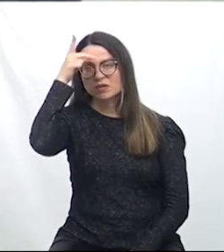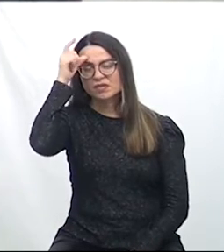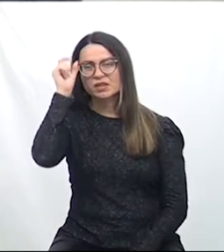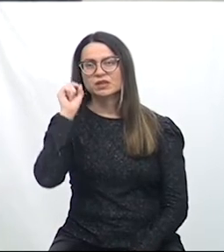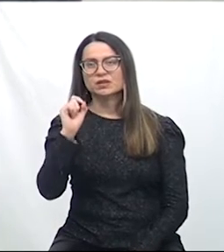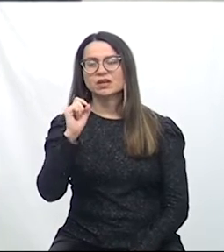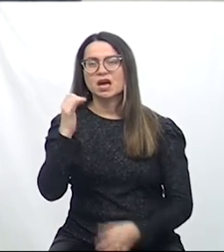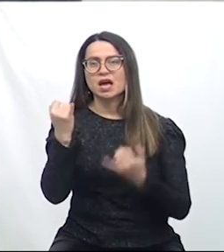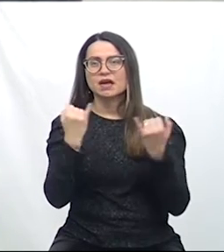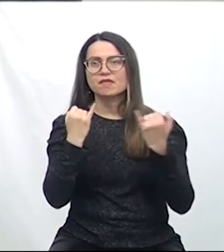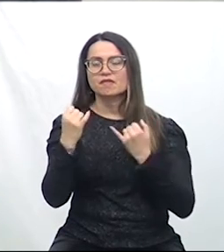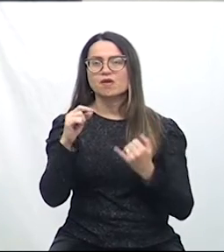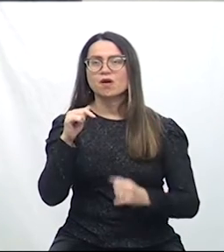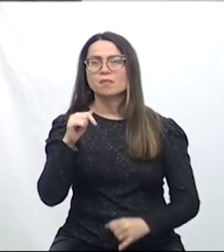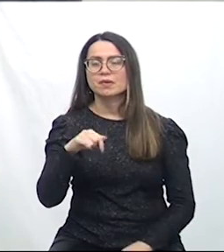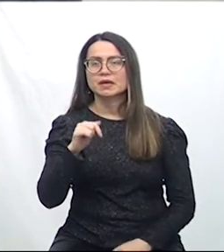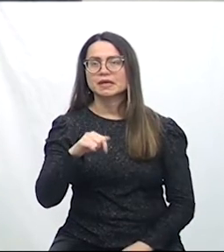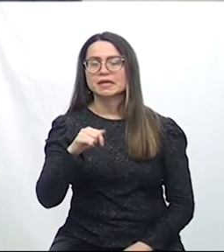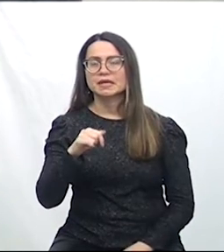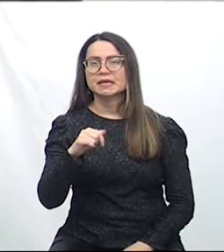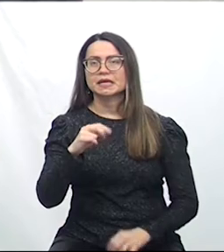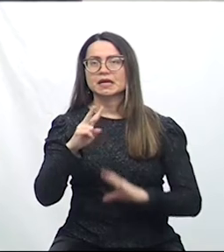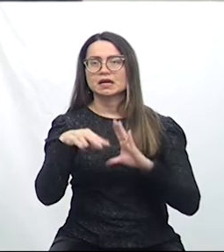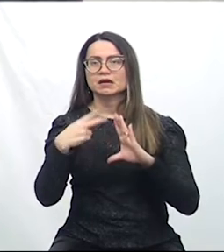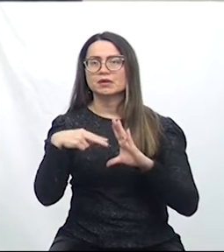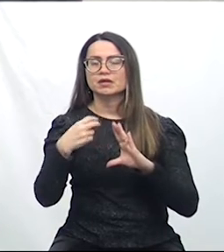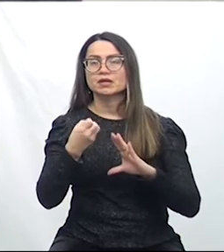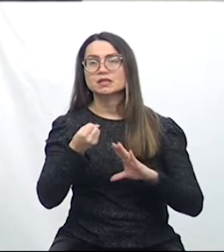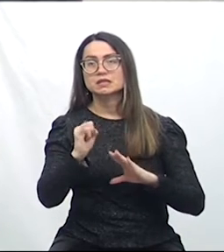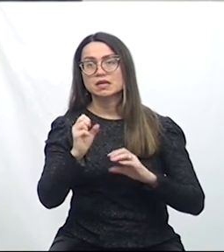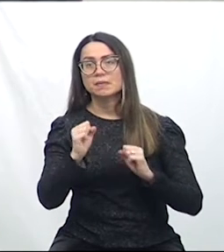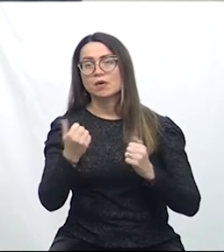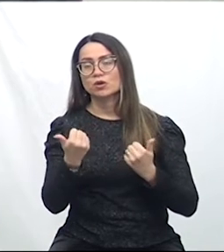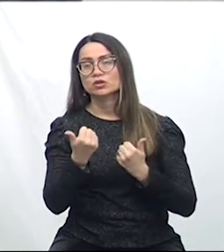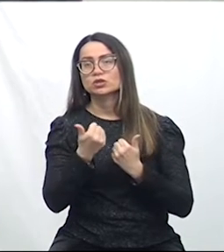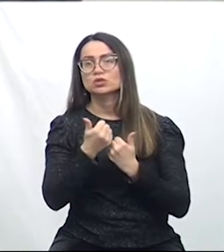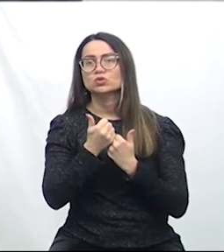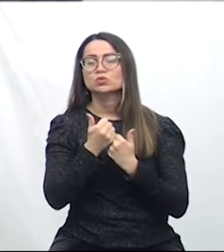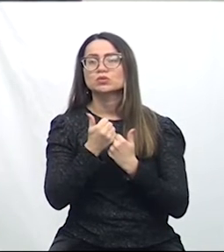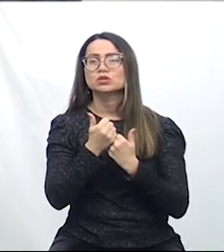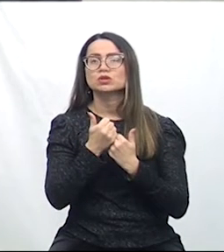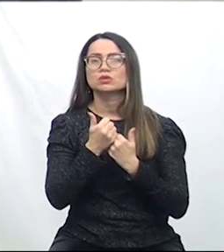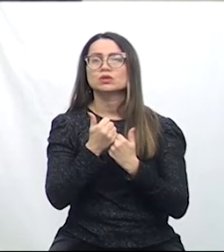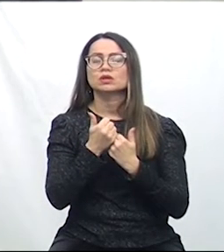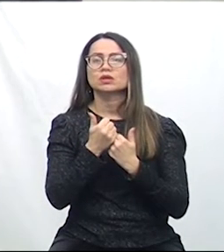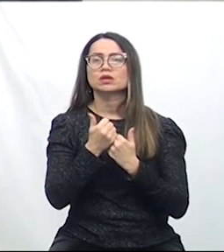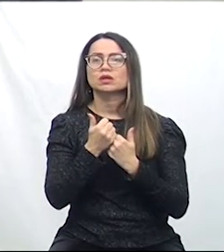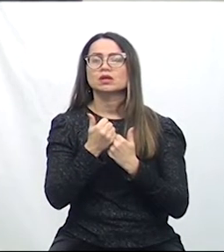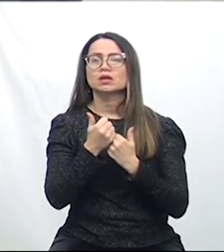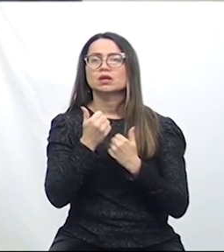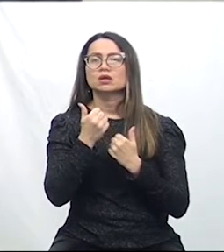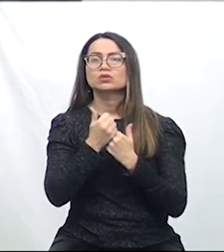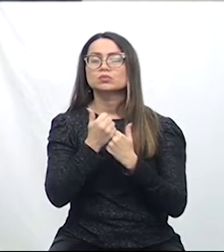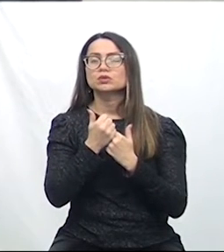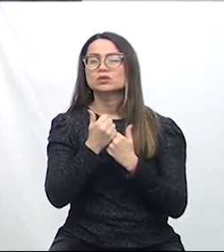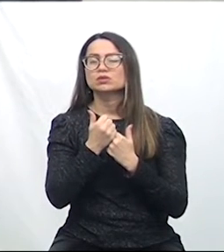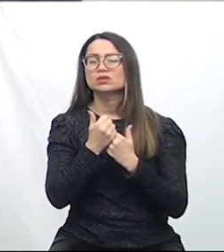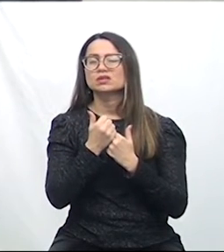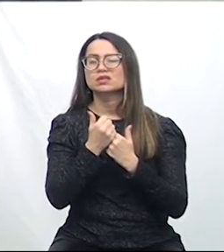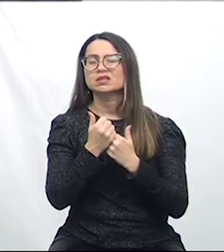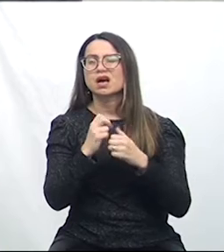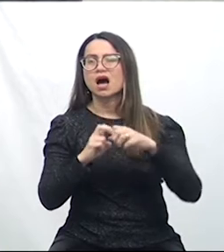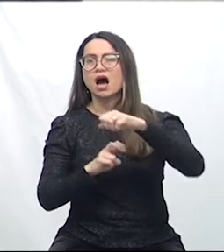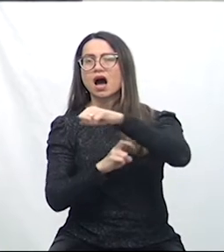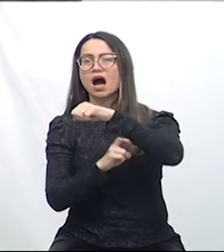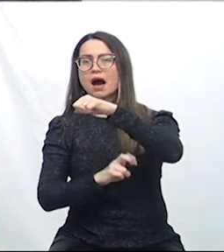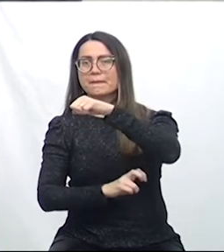esta casa se há possibilidade de substituição da ponte de madeira por concreto ou imediata manutenção ou reforma na atual